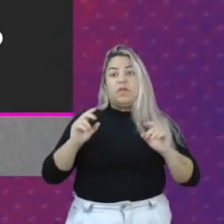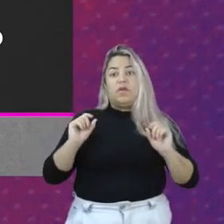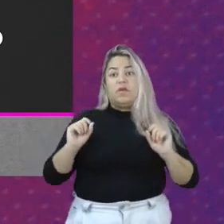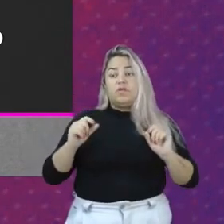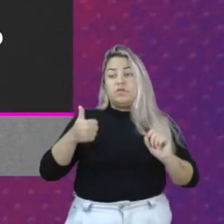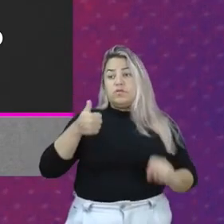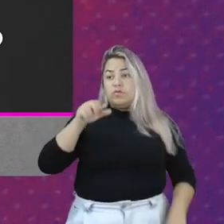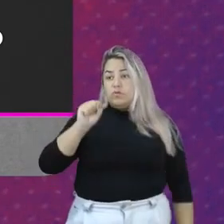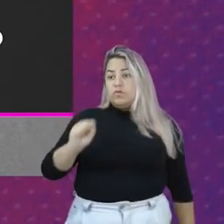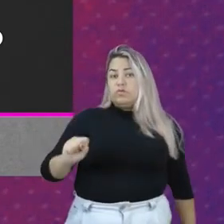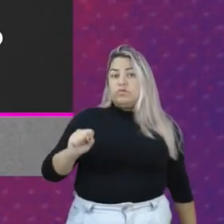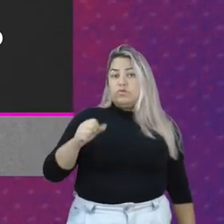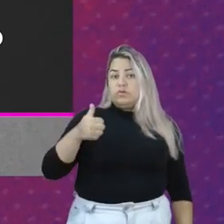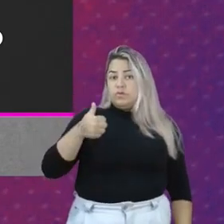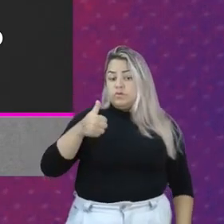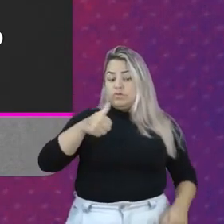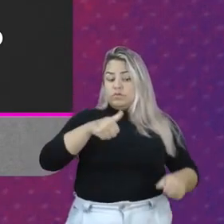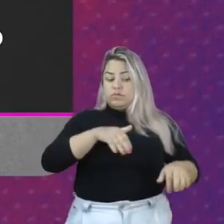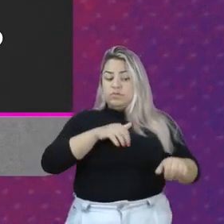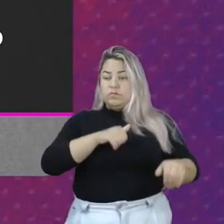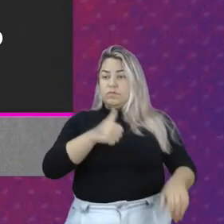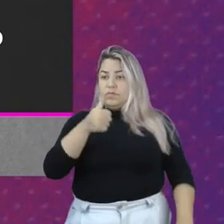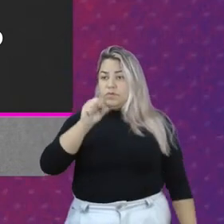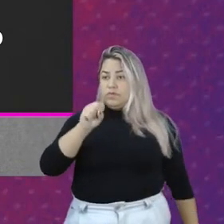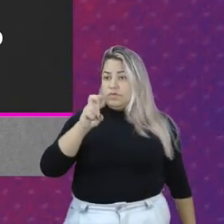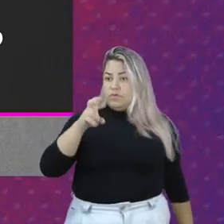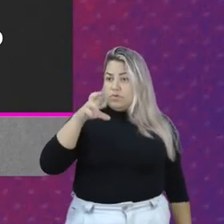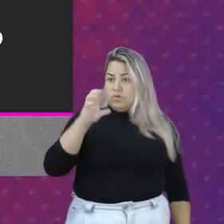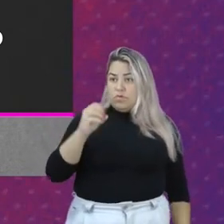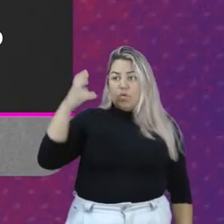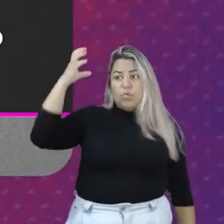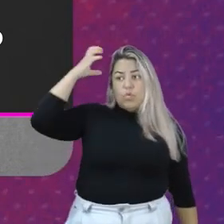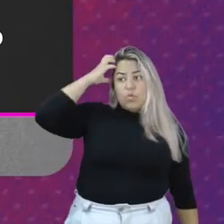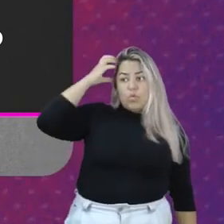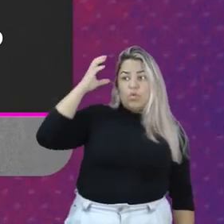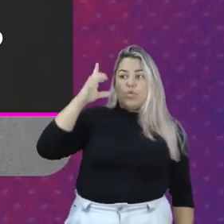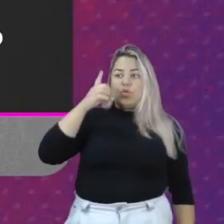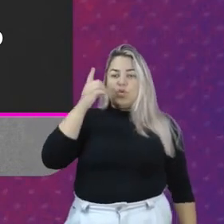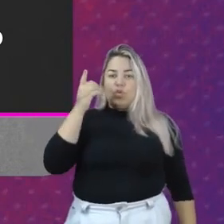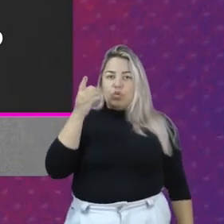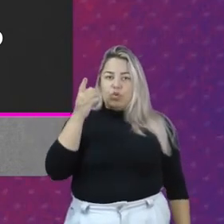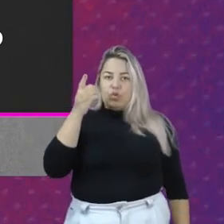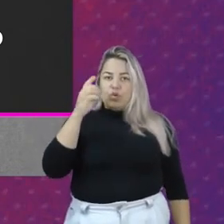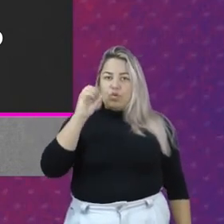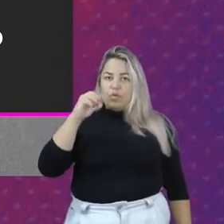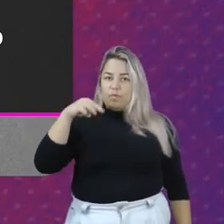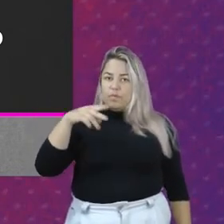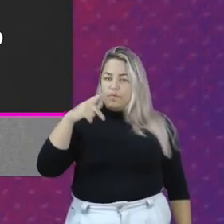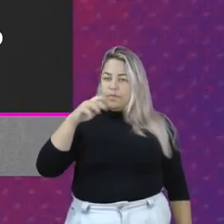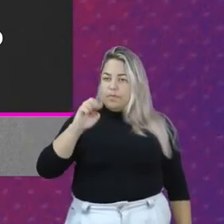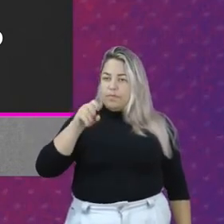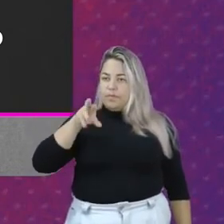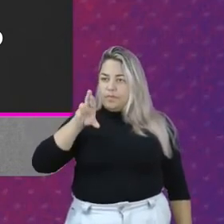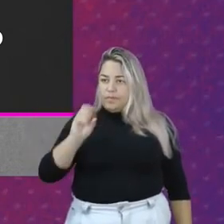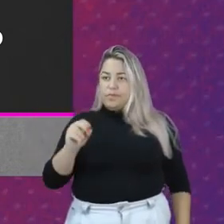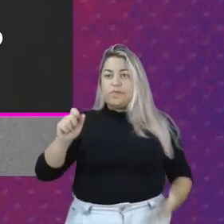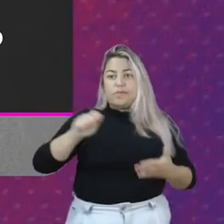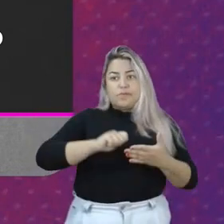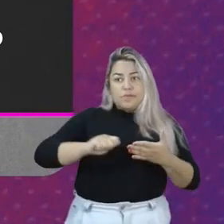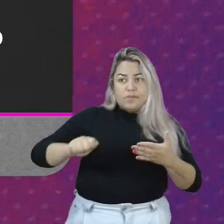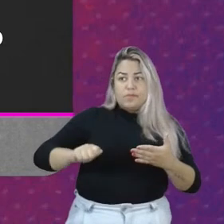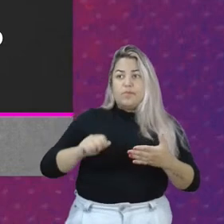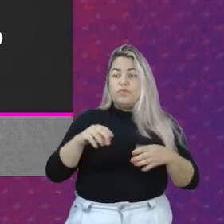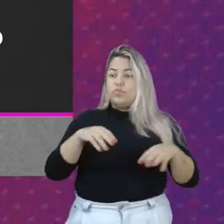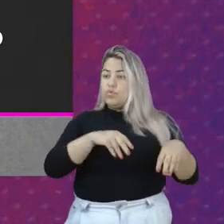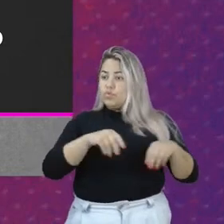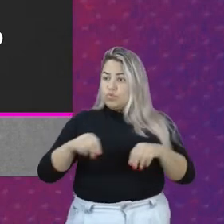Em 18 de setembro de 1850, o imperador Dom Pedro II assinou a Lei de Terras, por meio da qual o